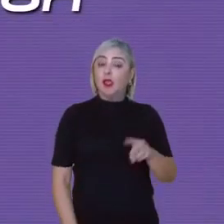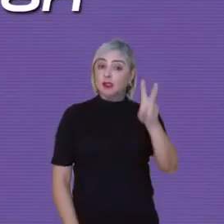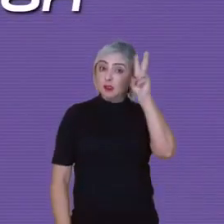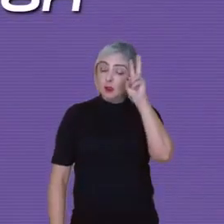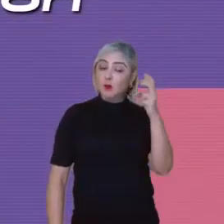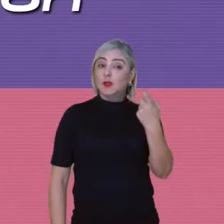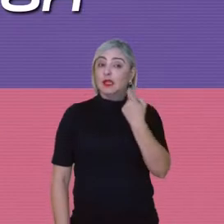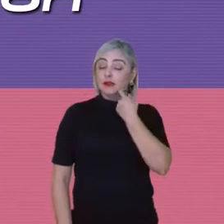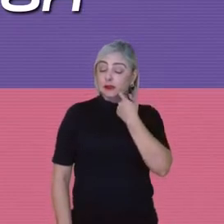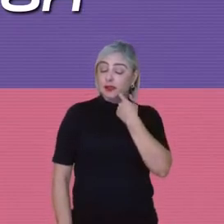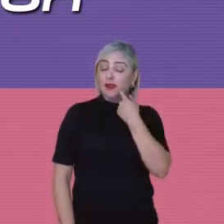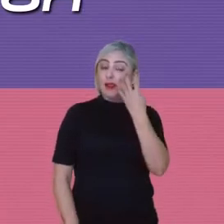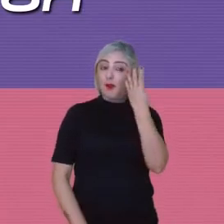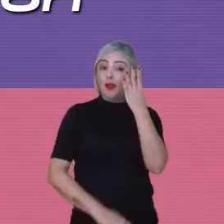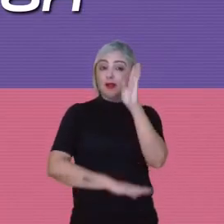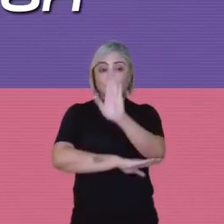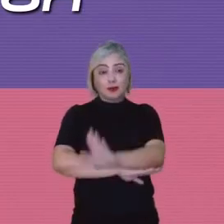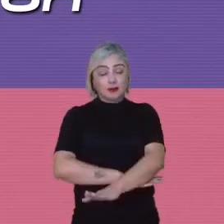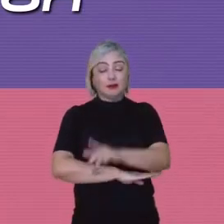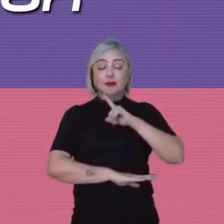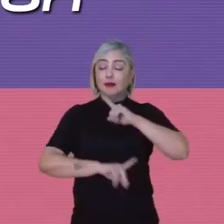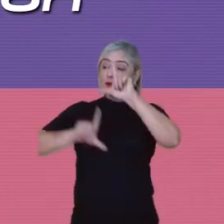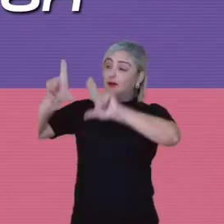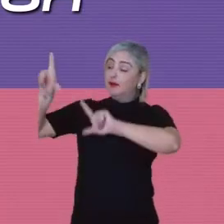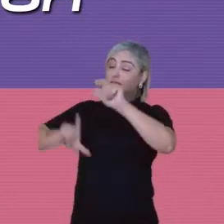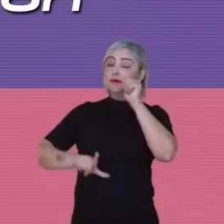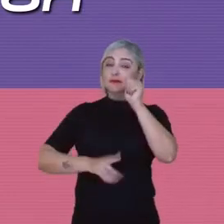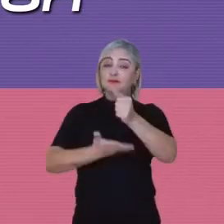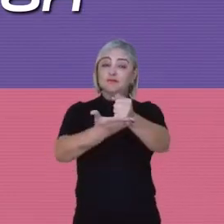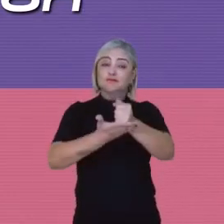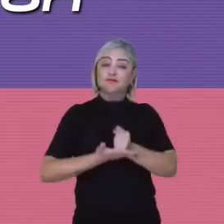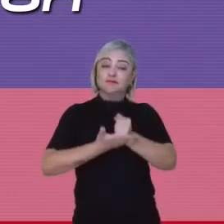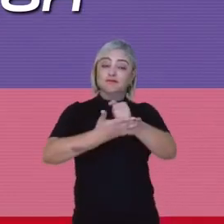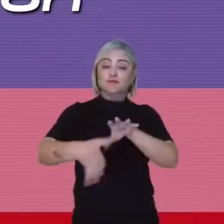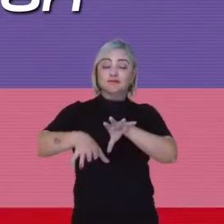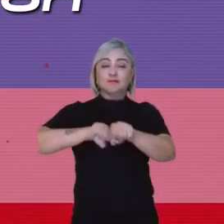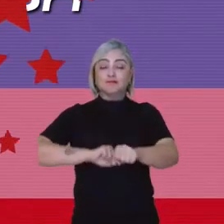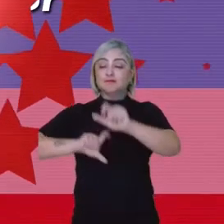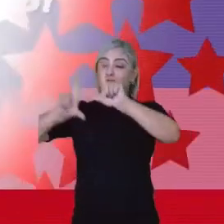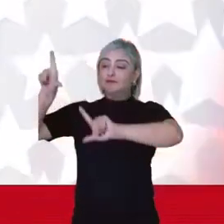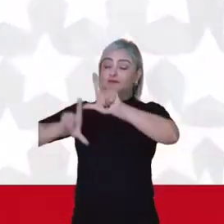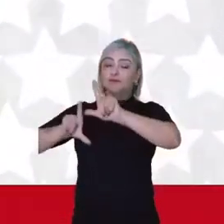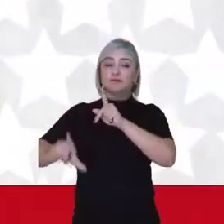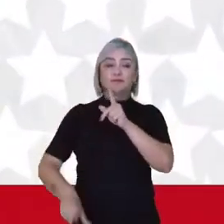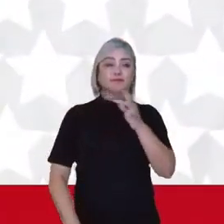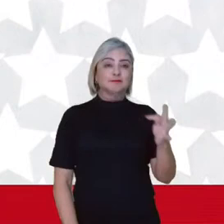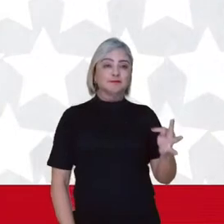a sexta, a partir das 4 da tarde, tem TV Elas por Elas Formação na TV PT.